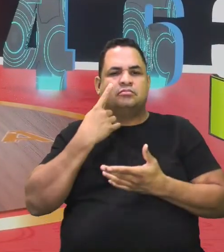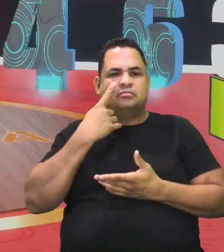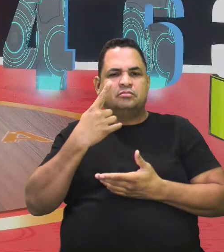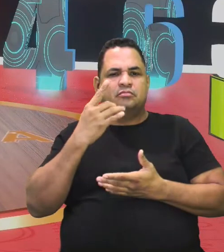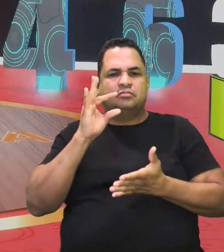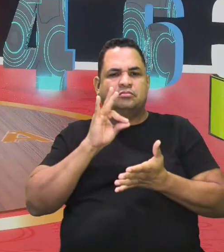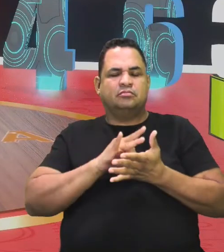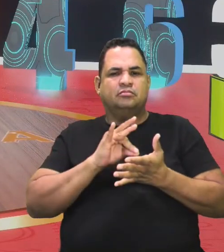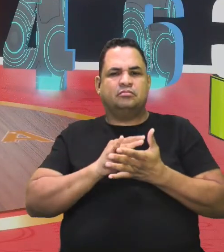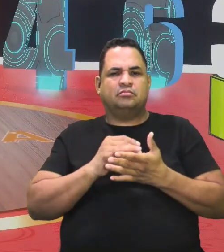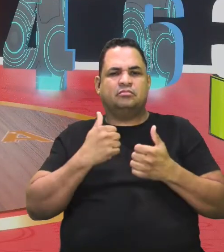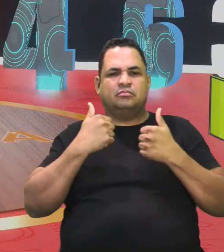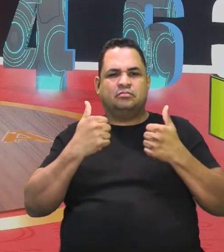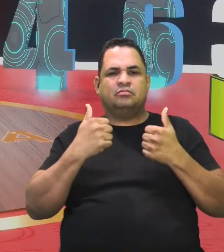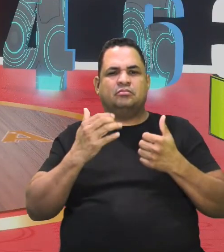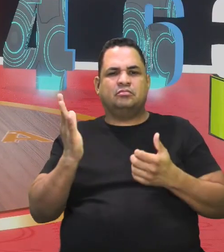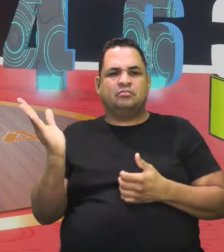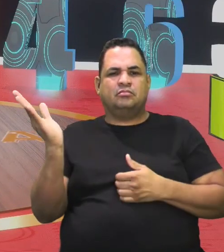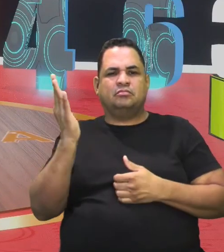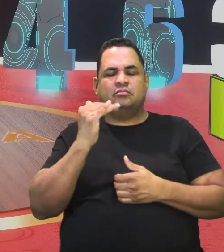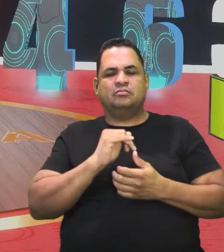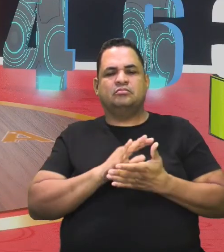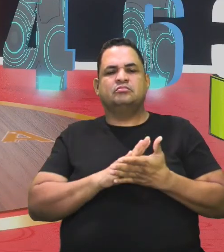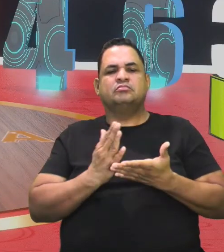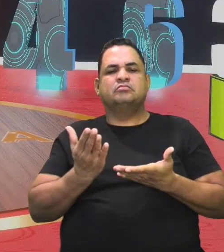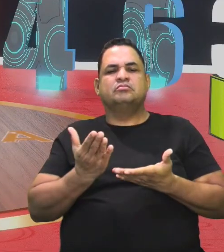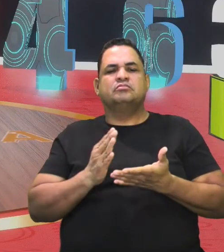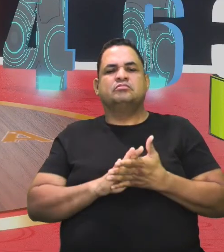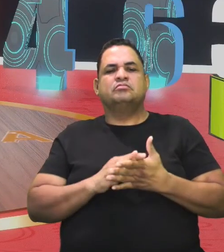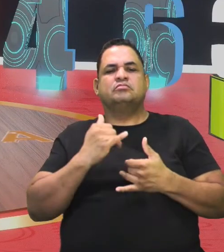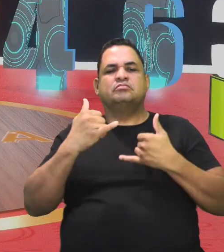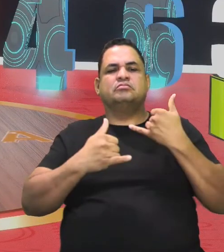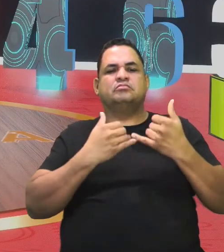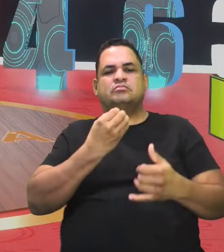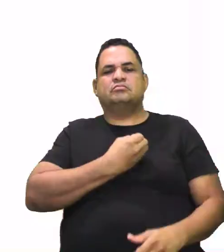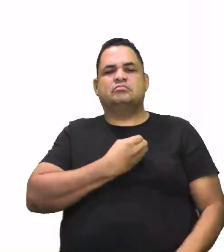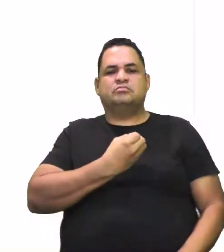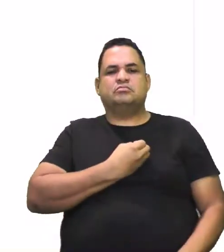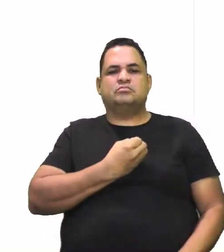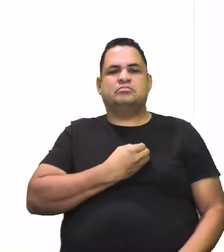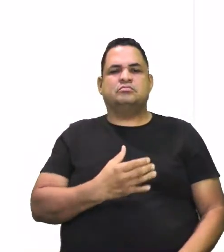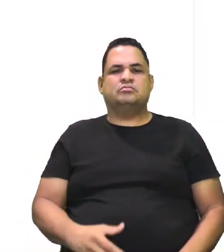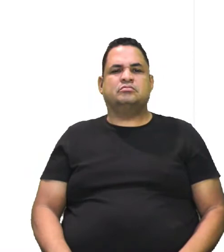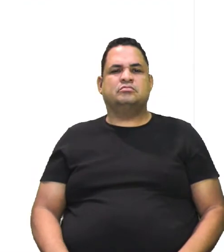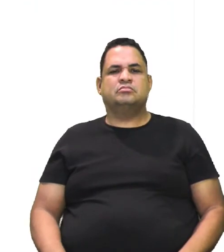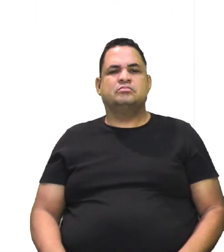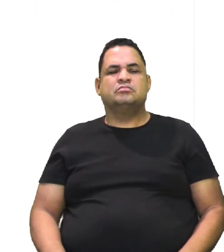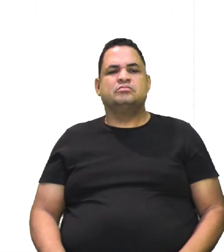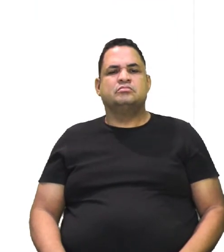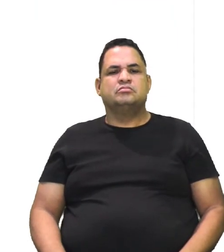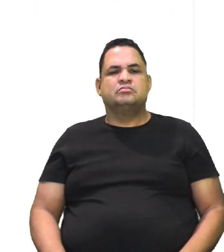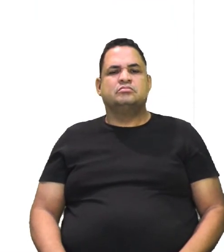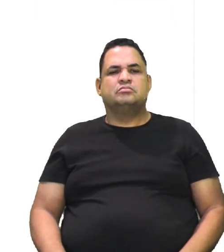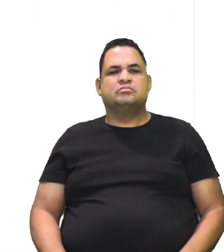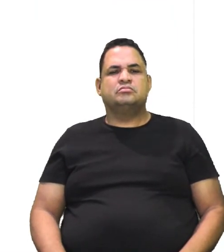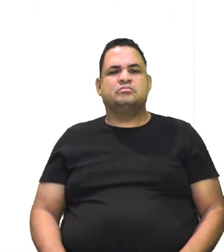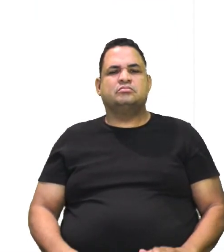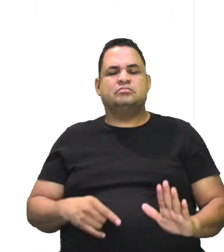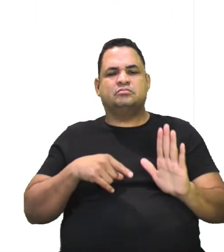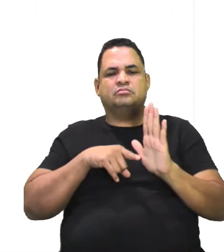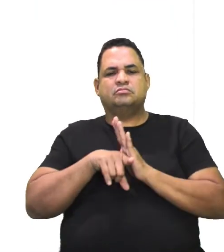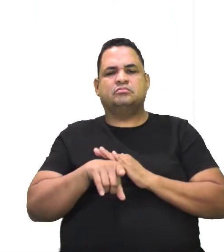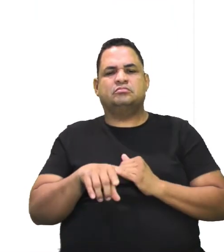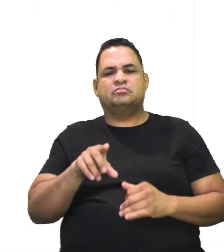os fatos, tá certo? Beleza. Vamos rapidinho lá na telinha para o Brincando com os Números? Olha lá. O Brincando com os Números da aula de hoje, a